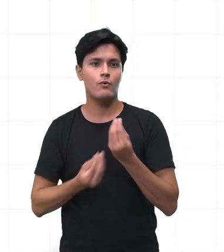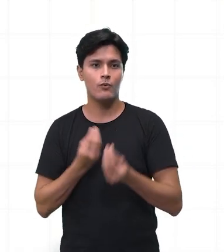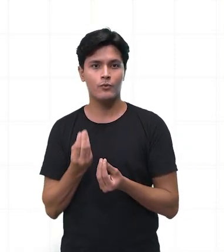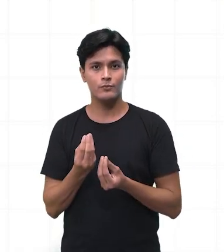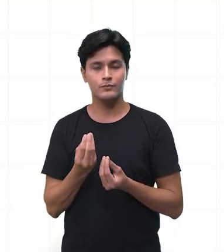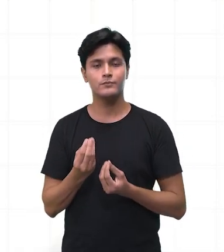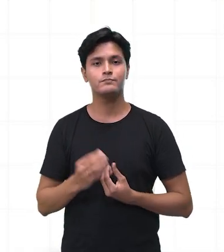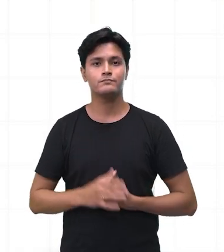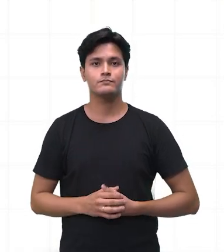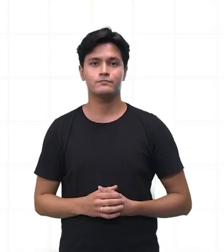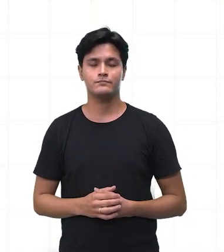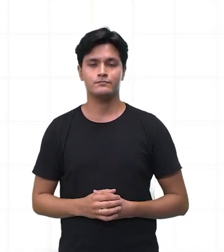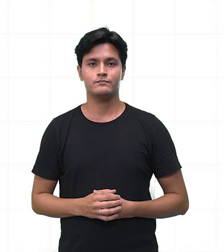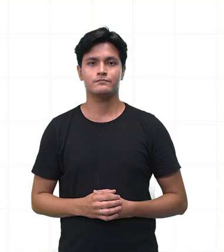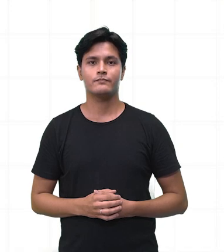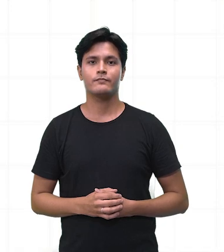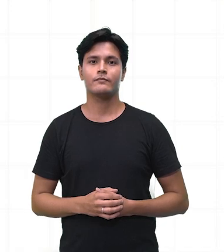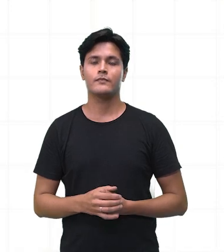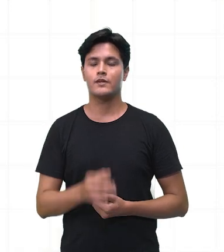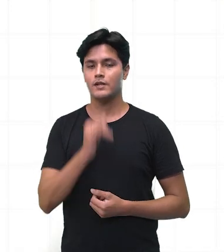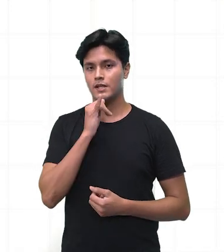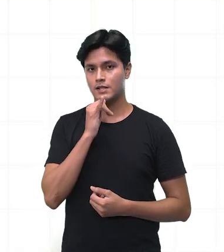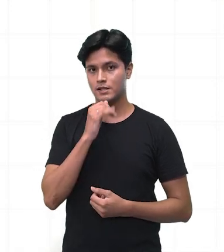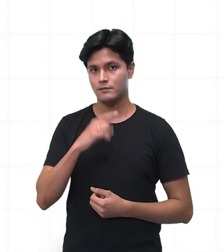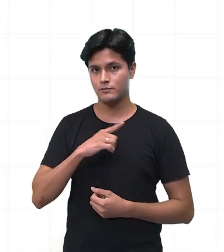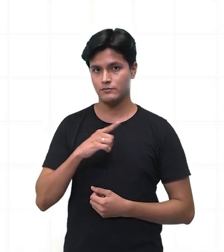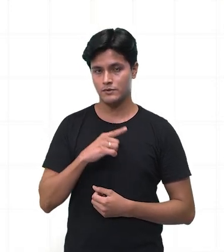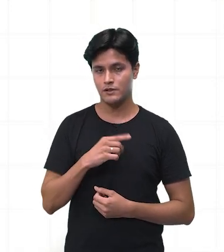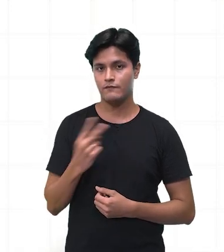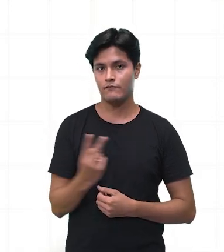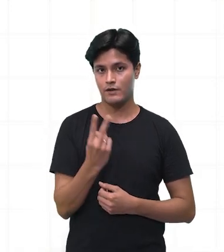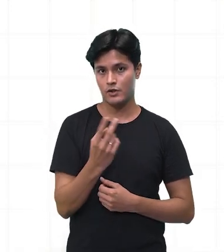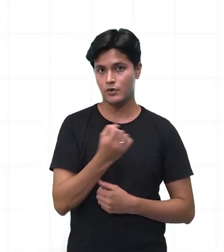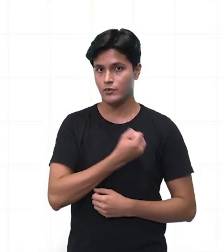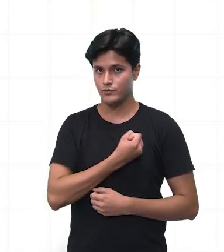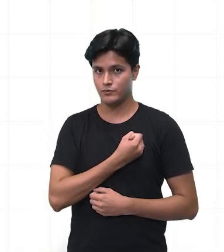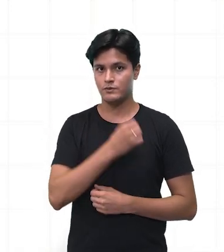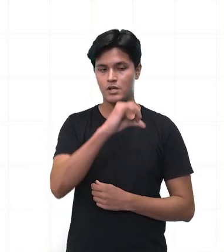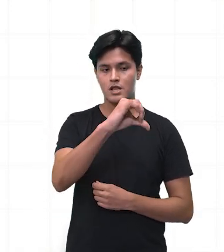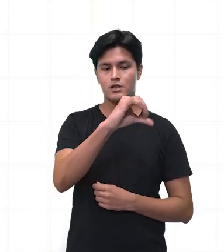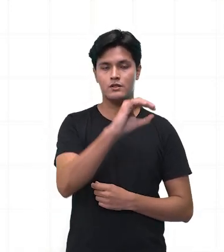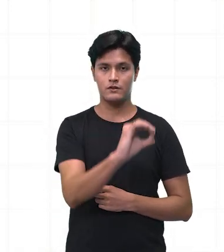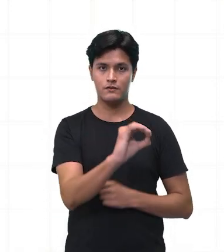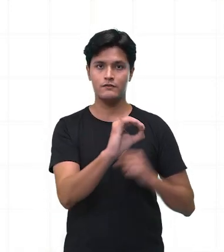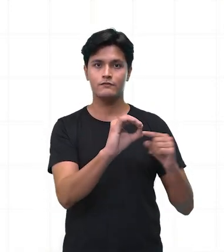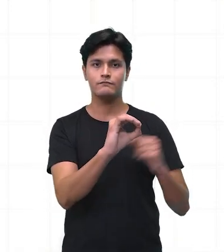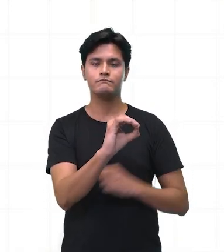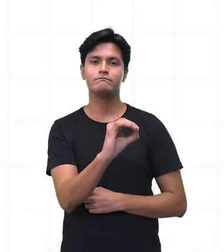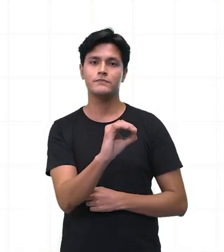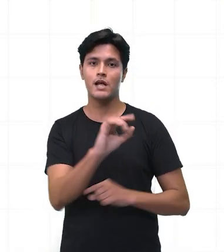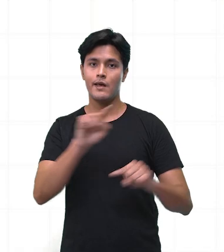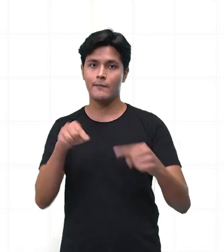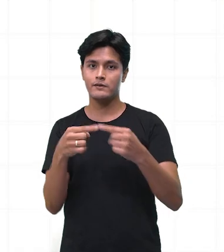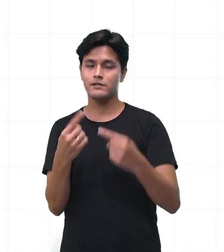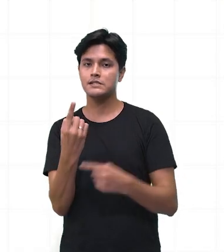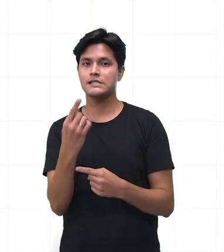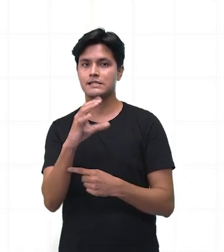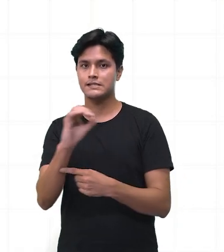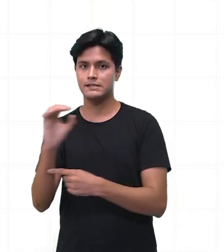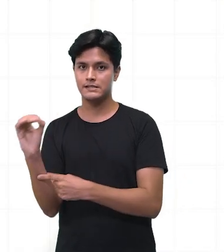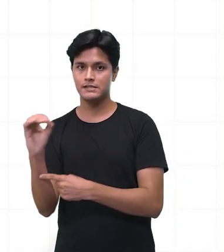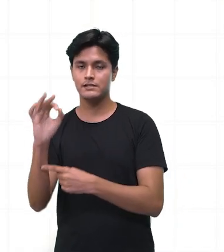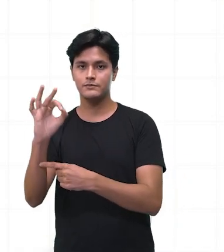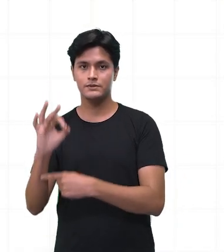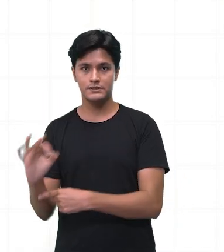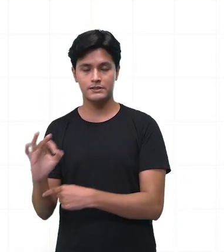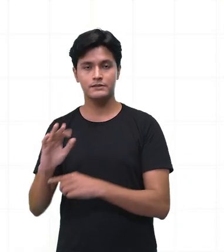um valor e esse valor é 90, 90 significa que é o todo, que é 100%.